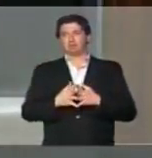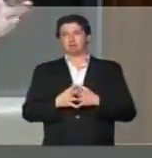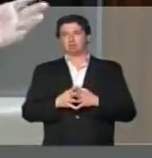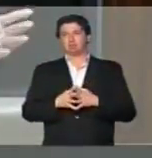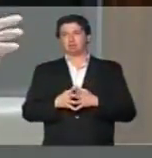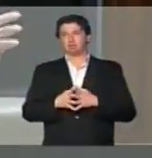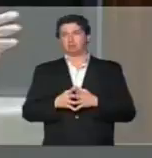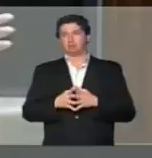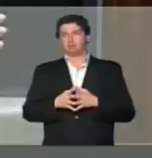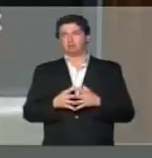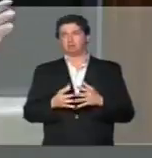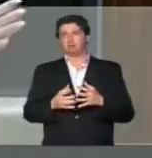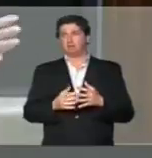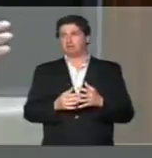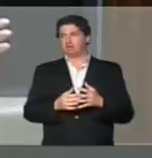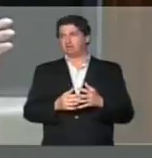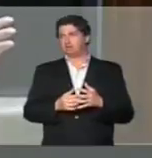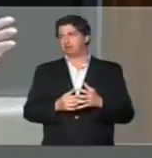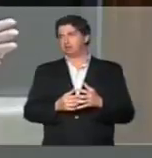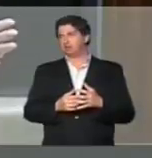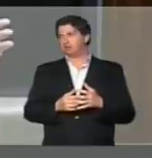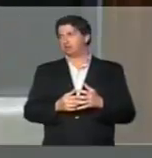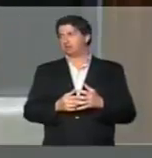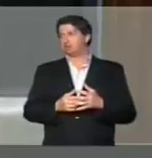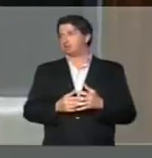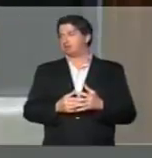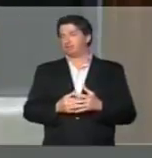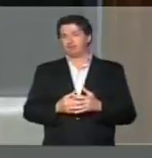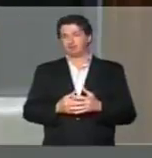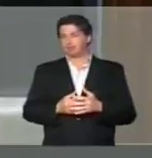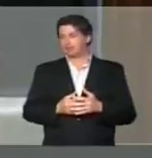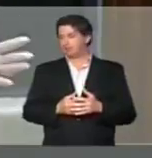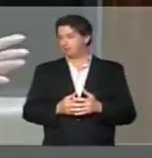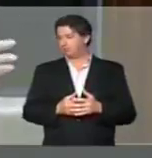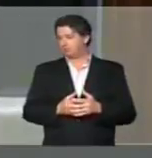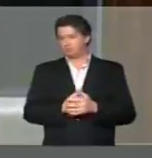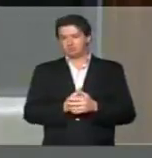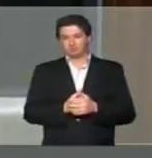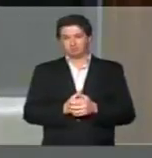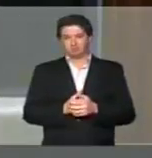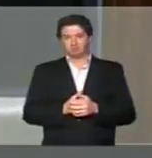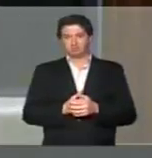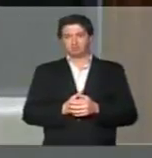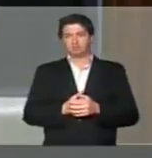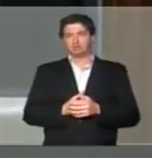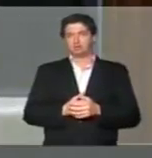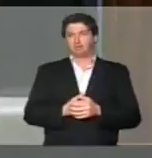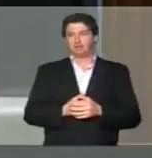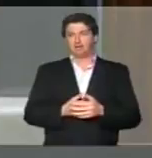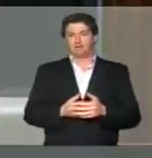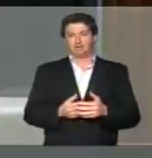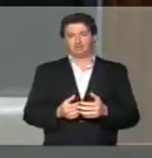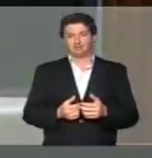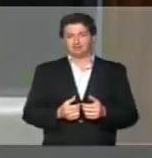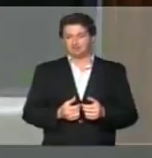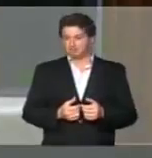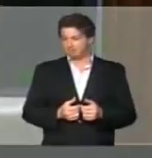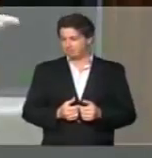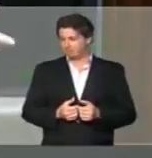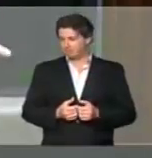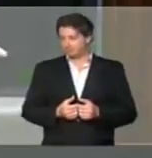a gente tinha aqui o bipartidarismo, era a Arena e o MDB, e como filiado do MDB,